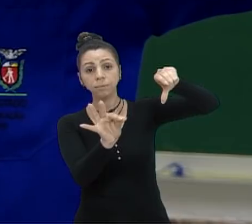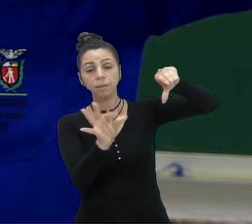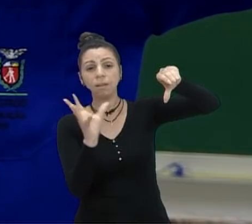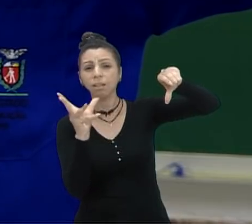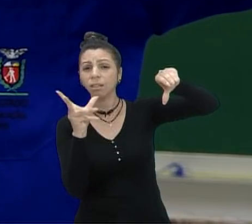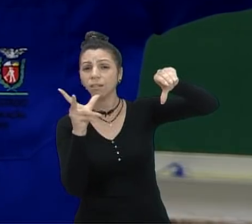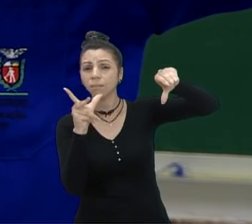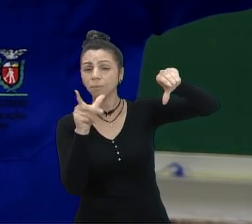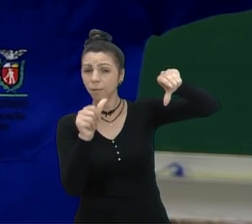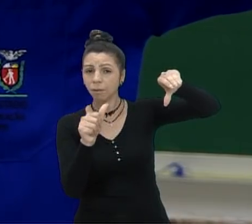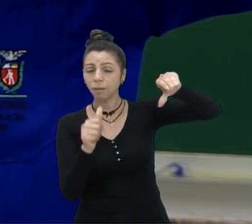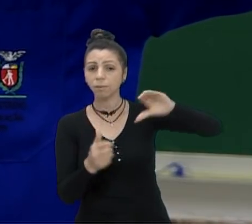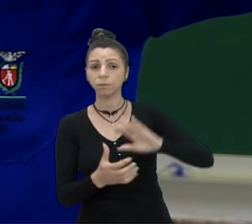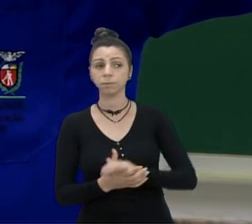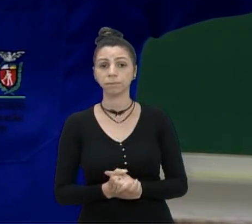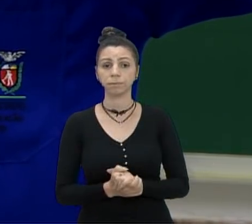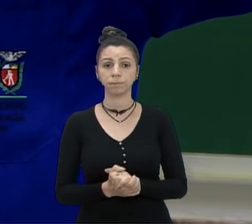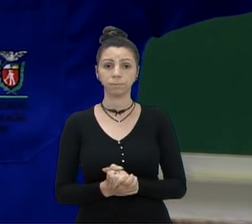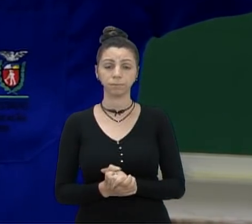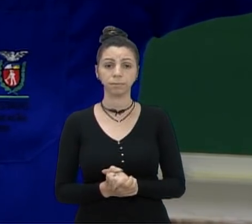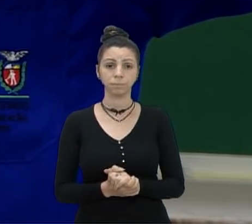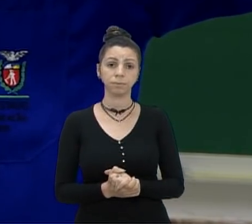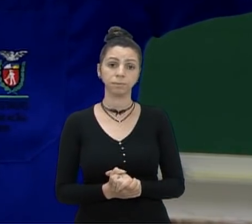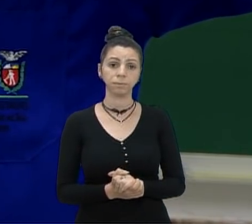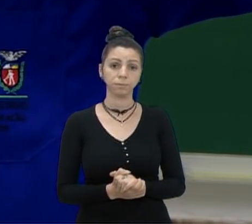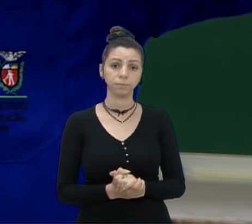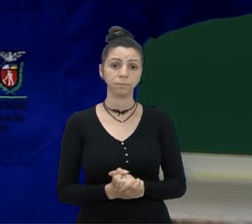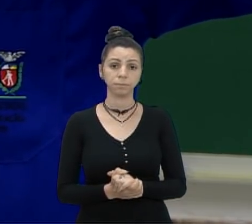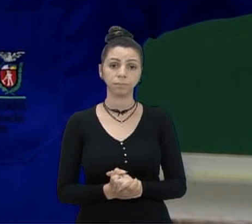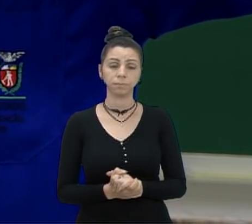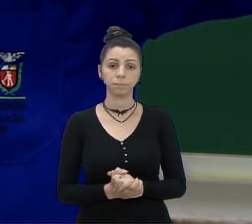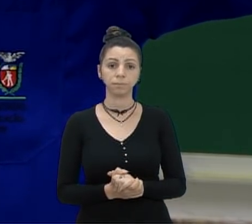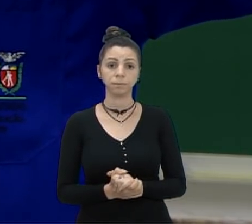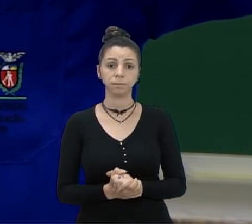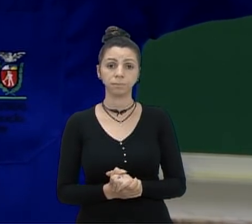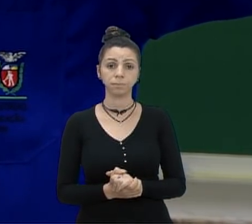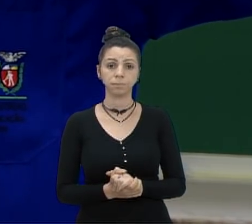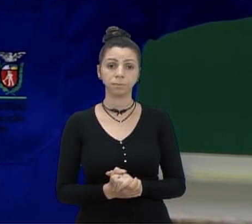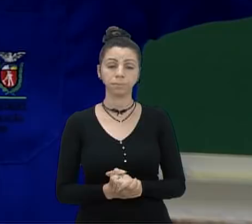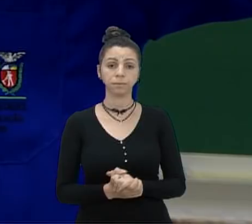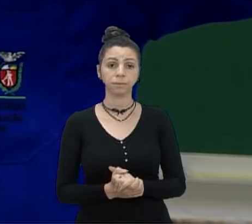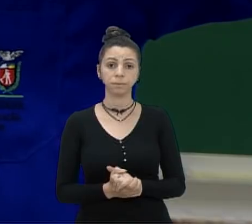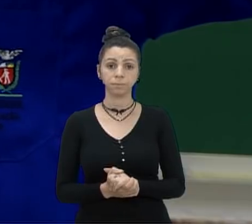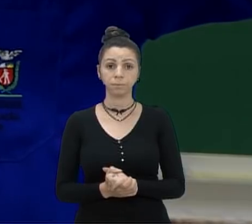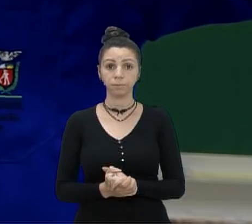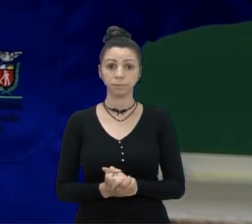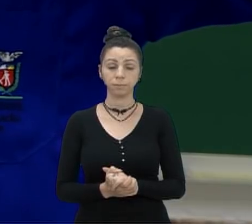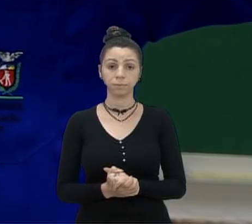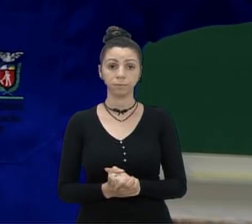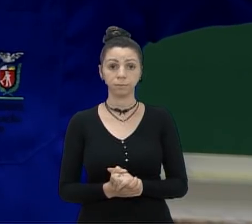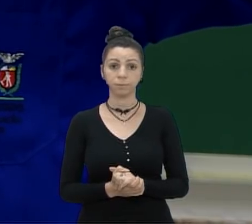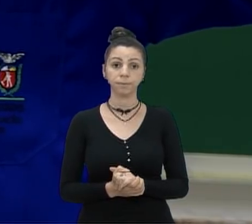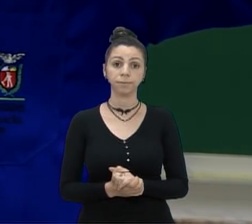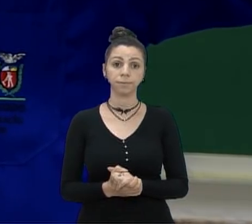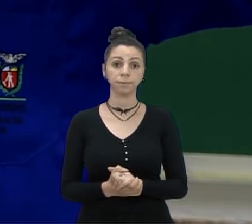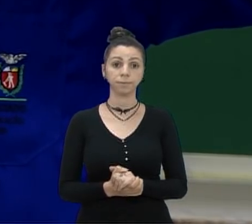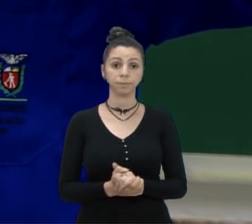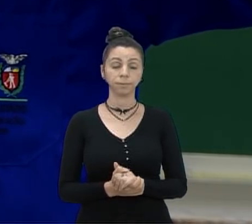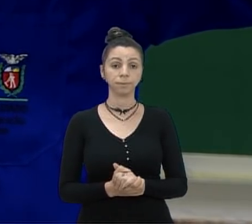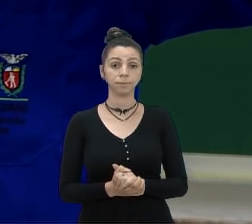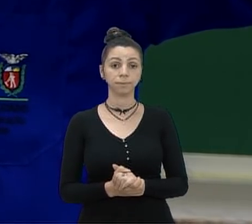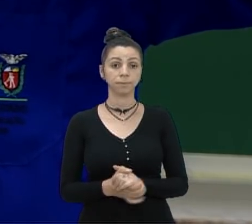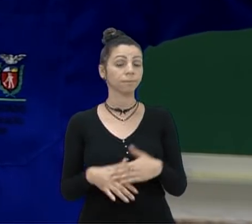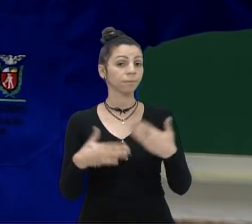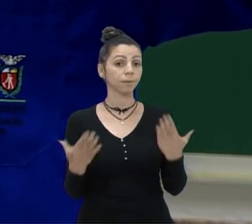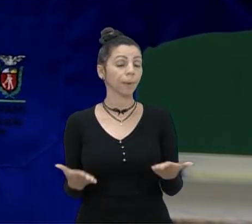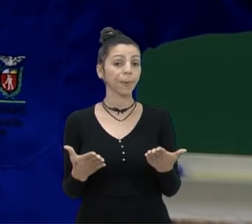do pote e cair aqui na colher? Olha como é devagarzinho, ó. Então, eu digo que este